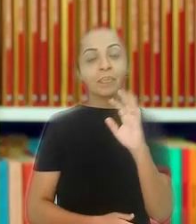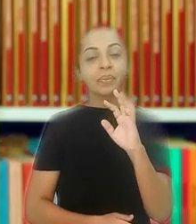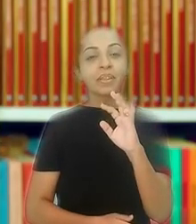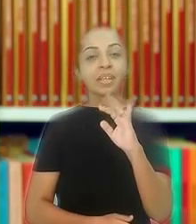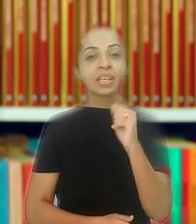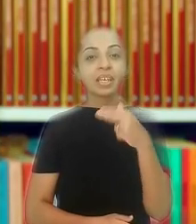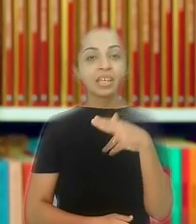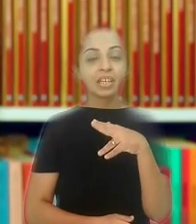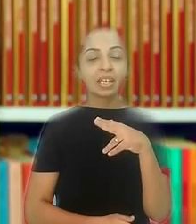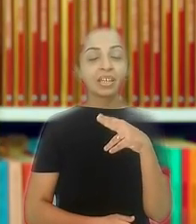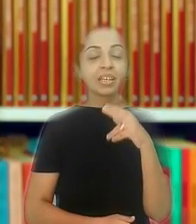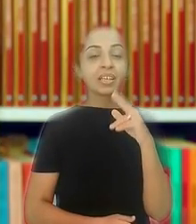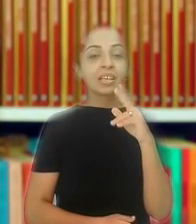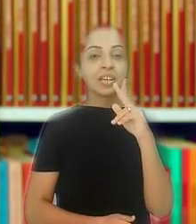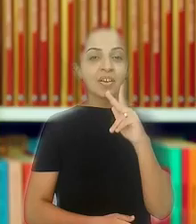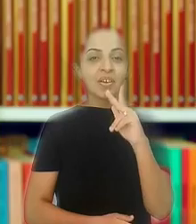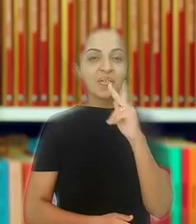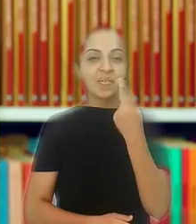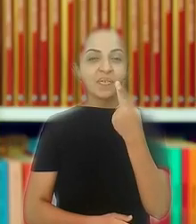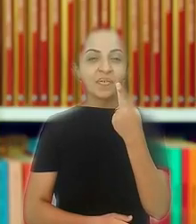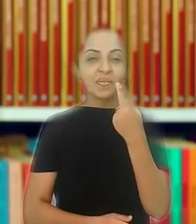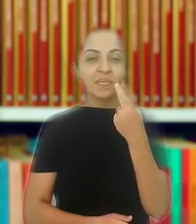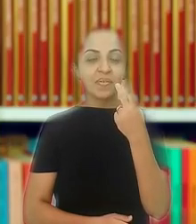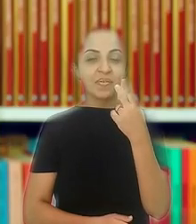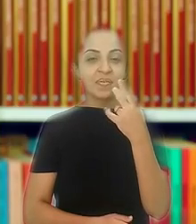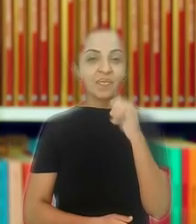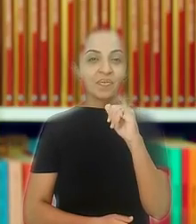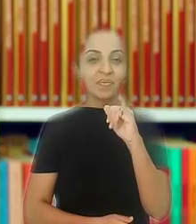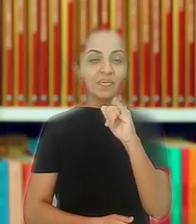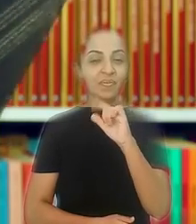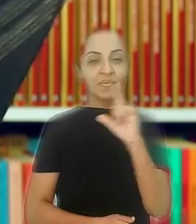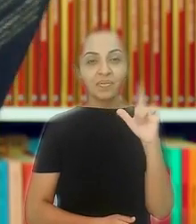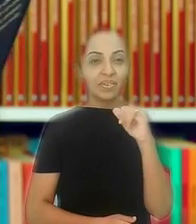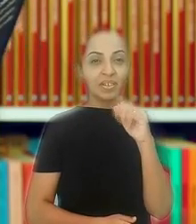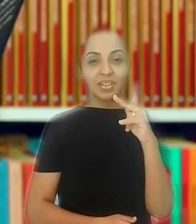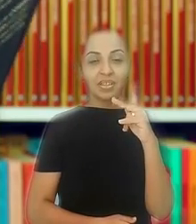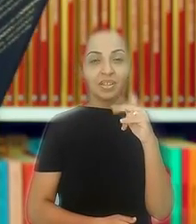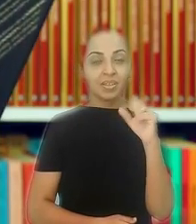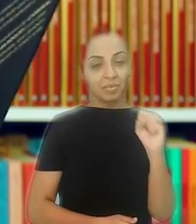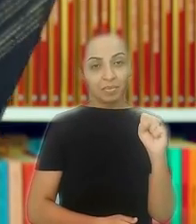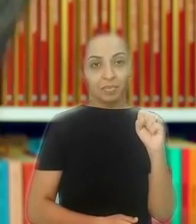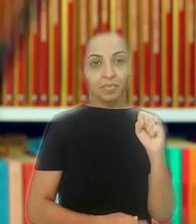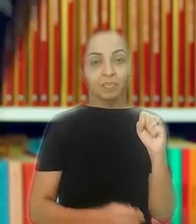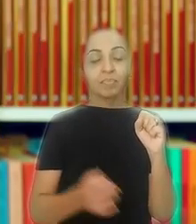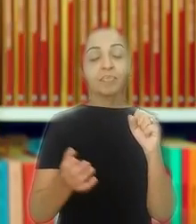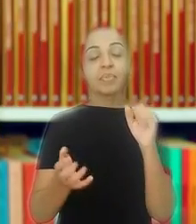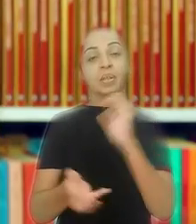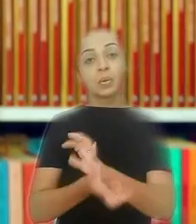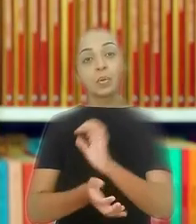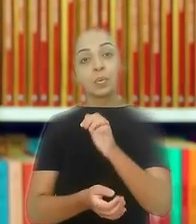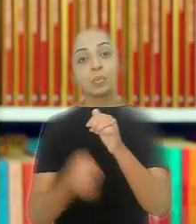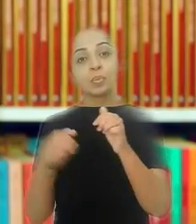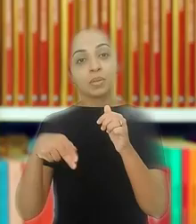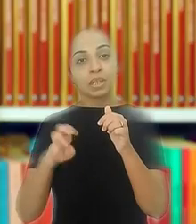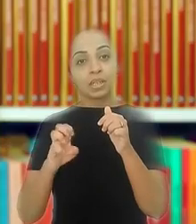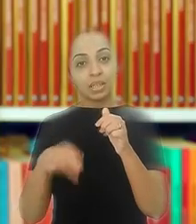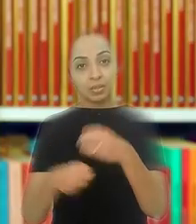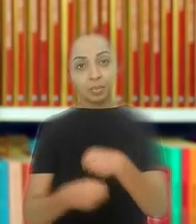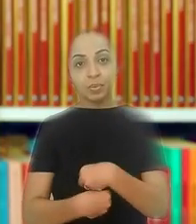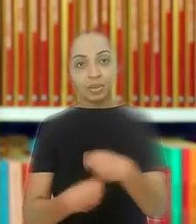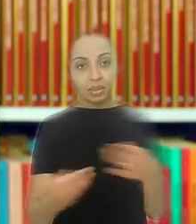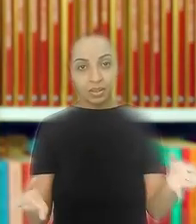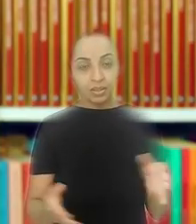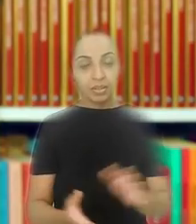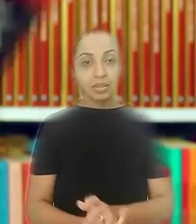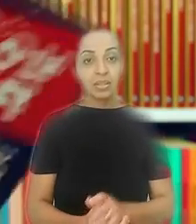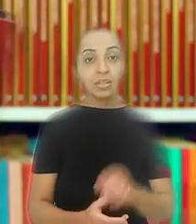Philips nessa série de ação aqui o mataram morrer Volume 1 que saiu aqui pela Editora mina que conta a